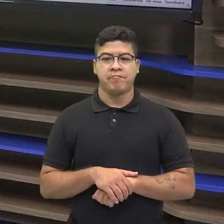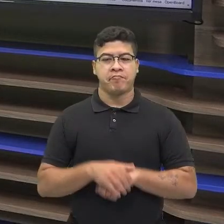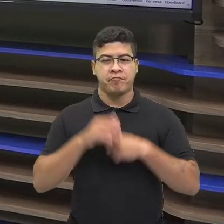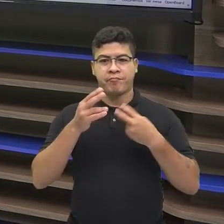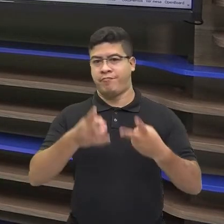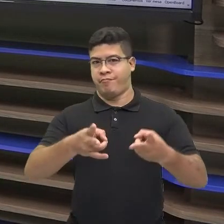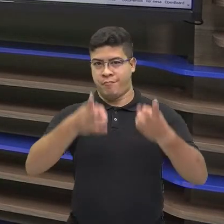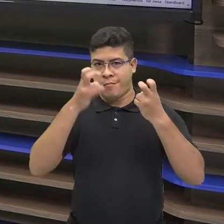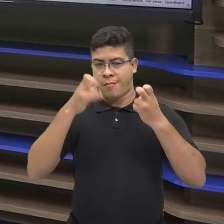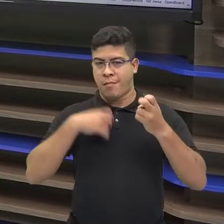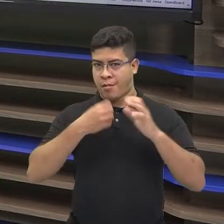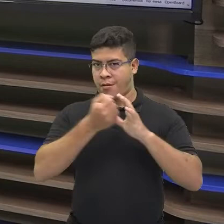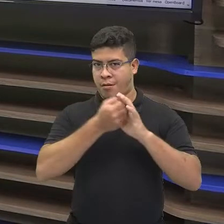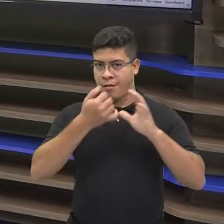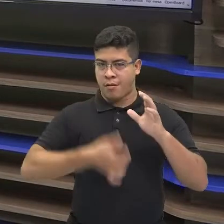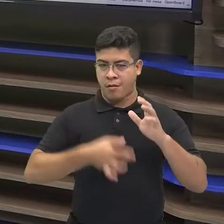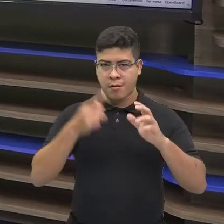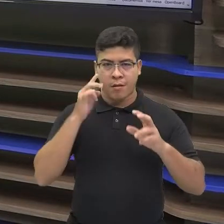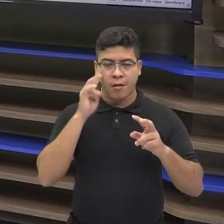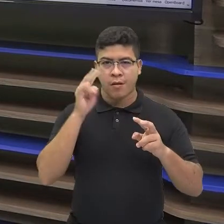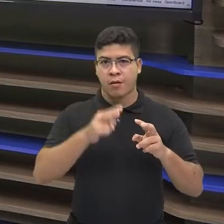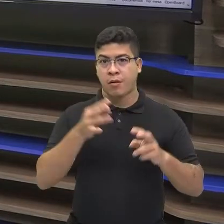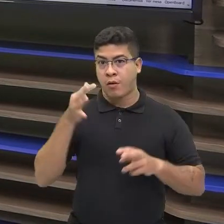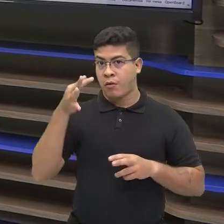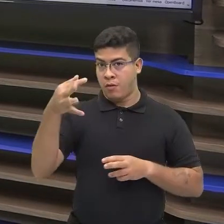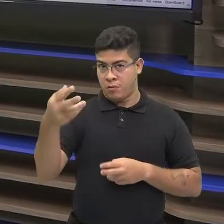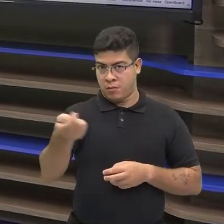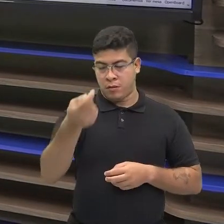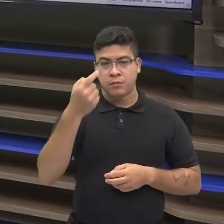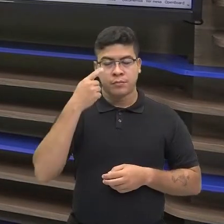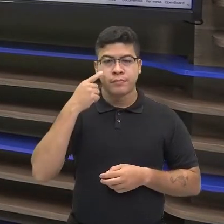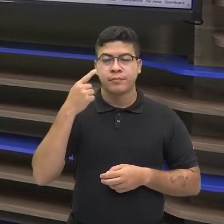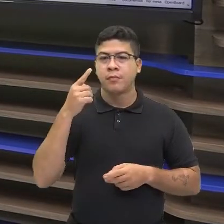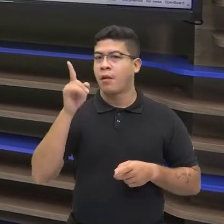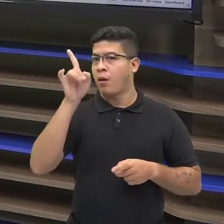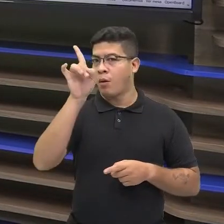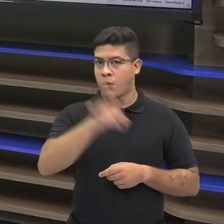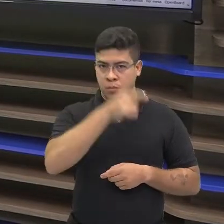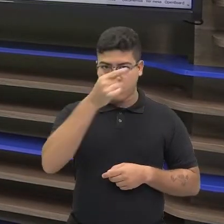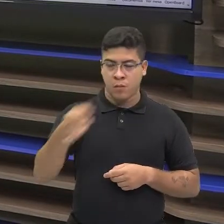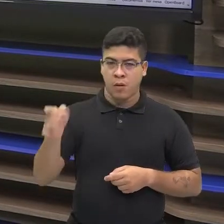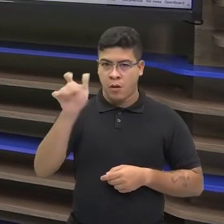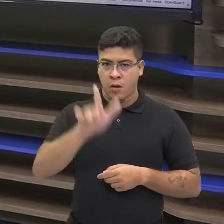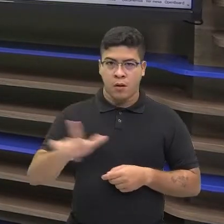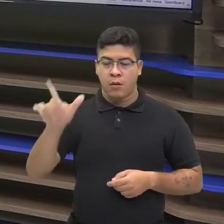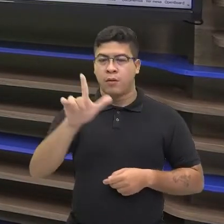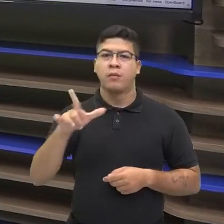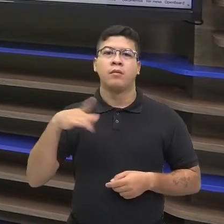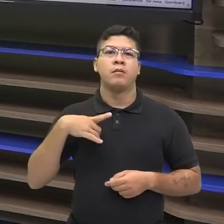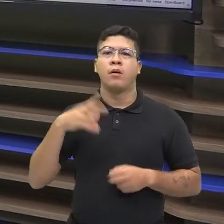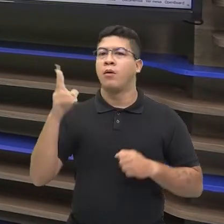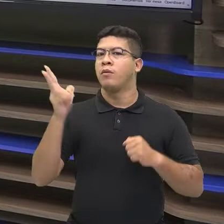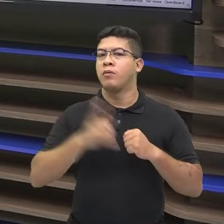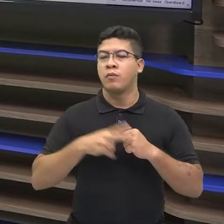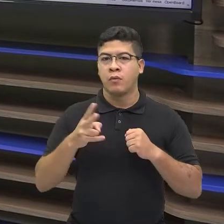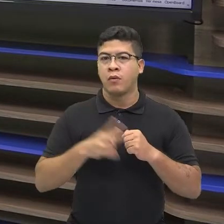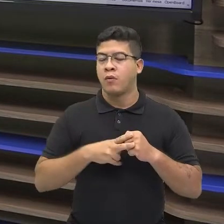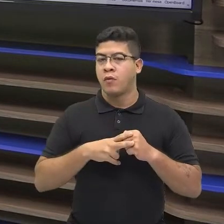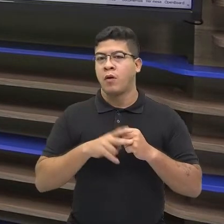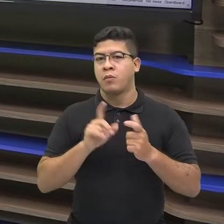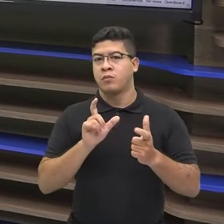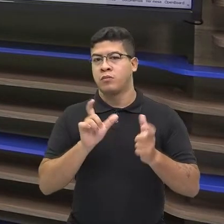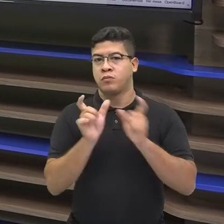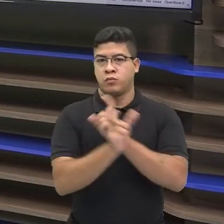Notaram características aí do futurismo? Exatamente. Abolir na literatura, abolir o verbo, usar ele no